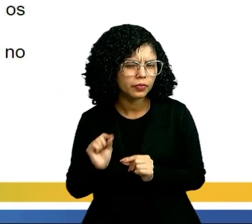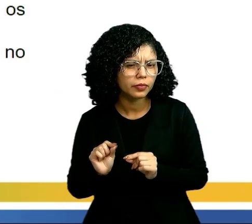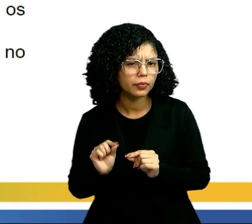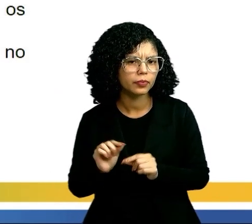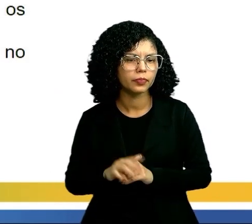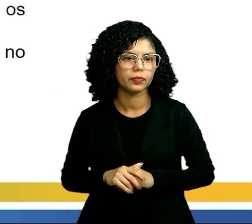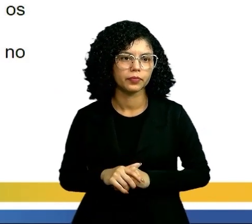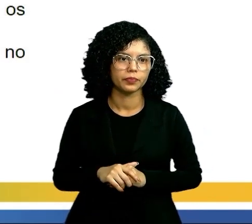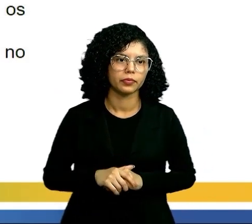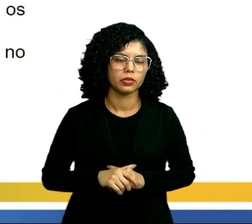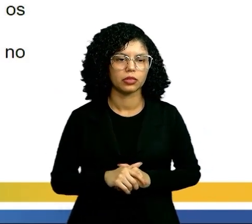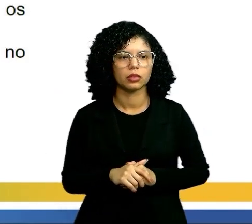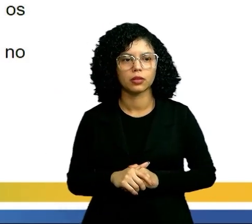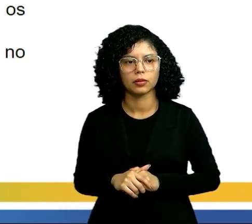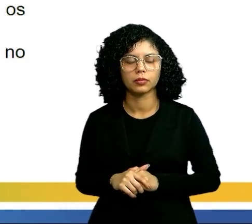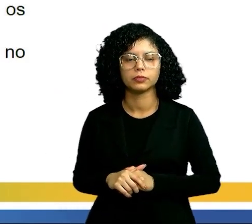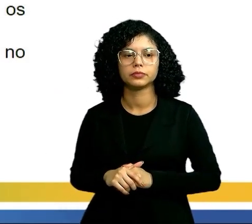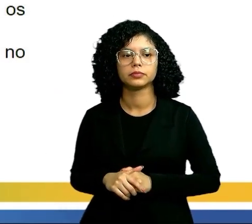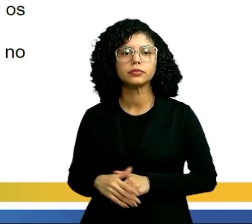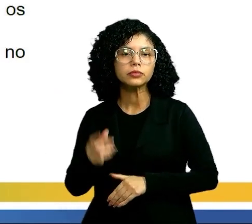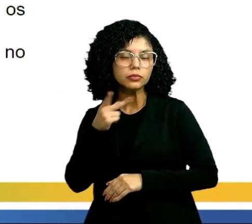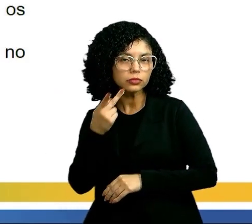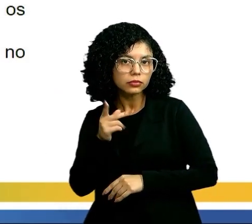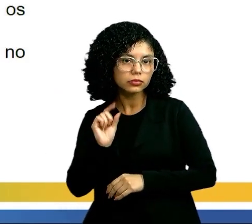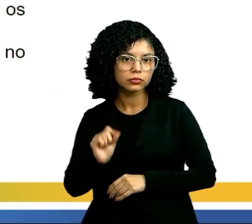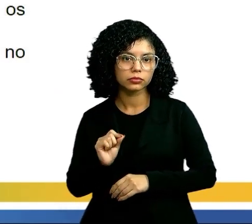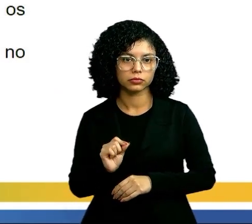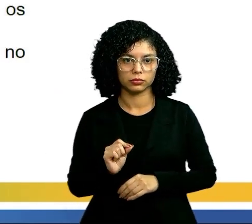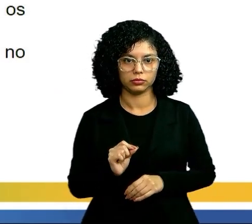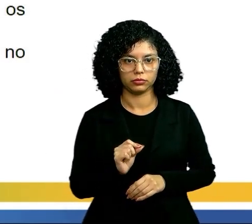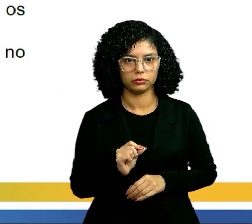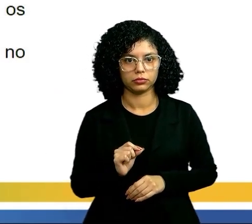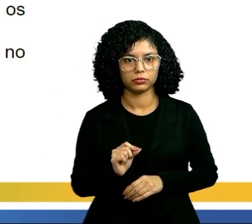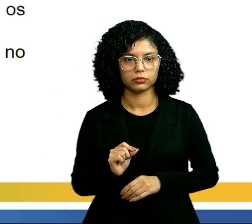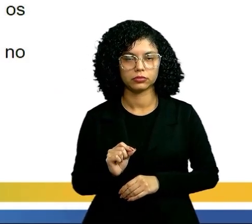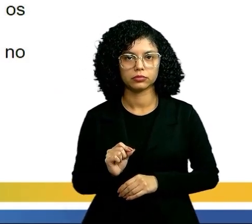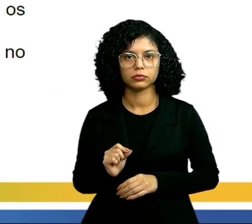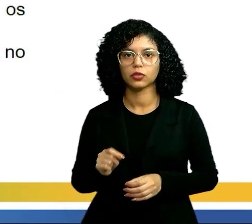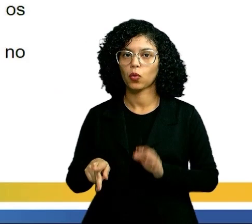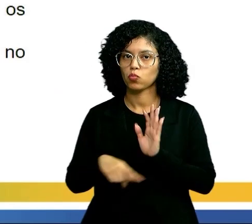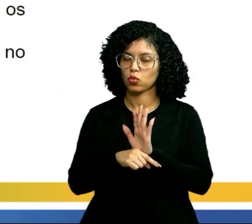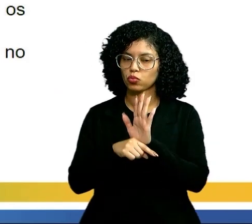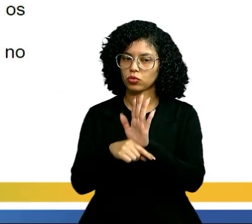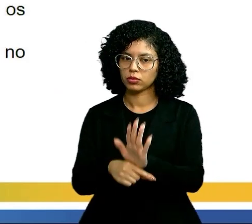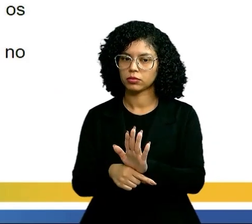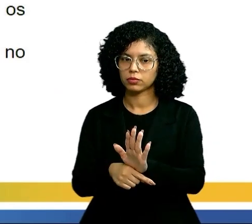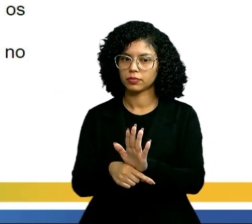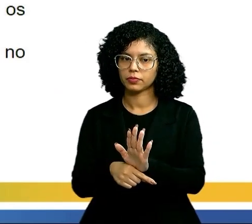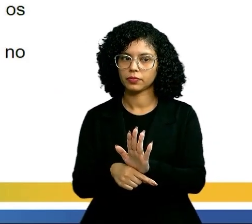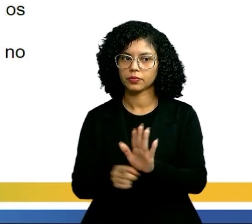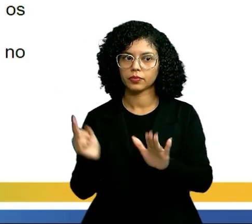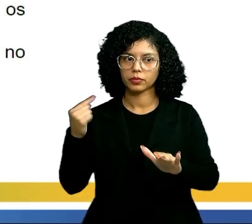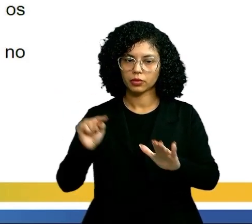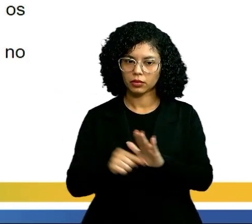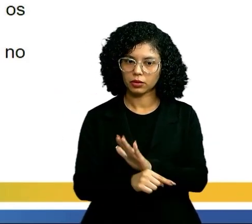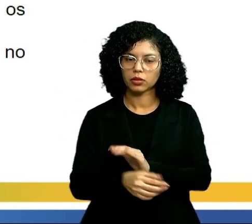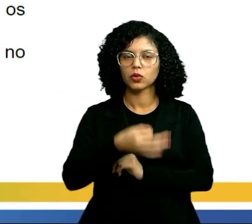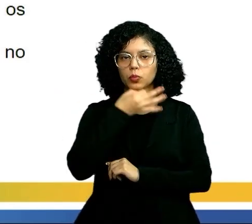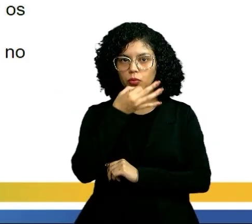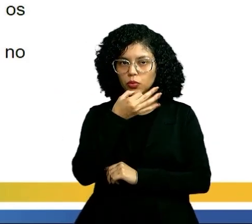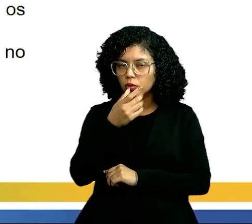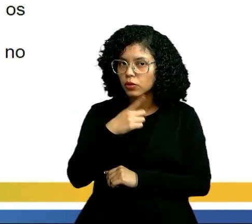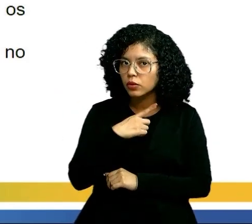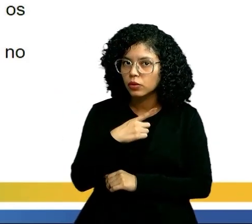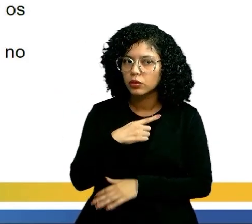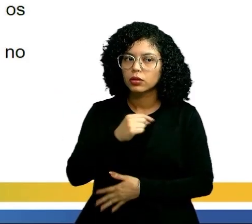entendida pelas. Aí, o que é que ele quer dizer com isso? Ele está aí evocando, dentre as opções que nós